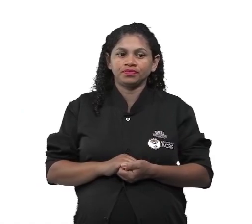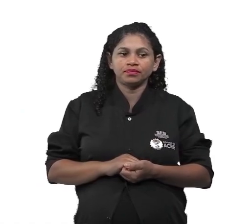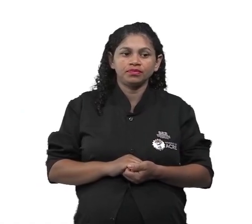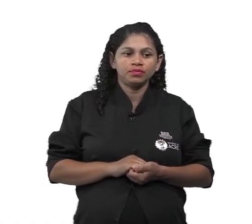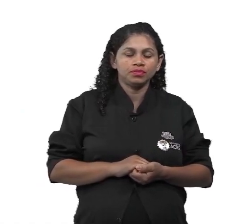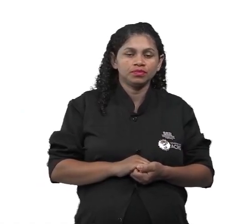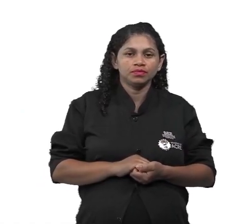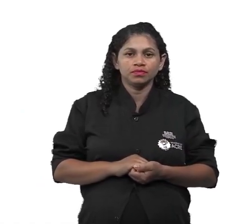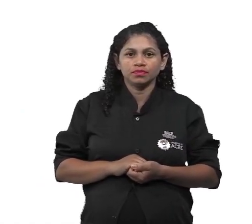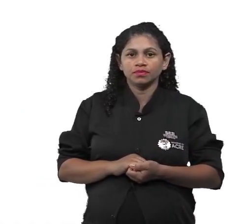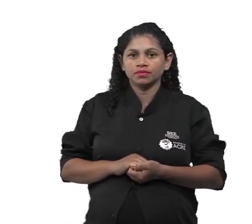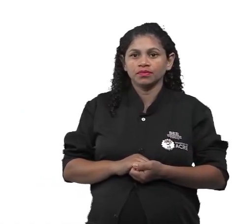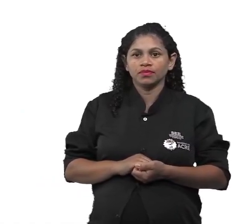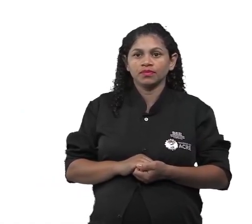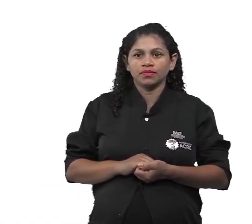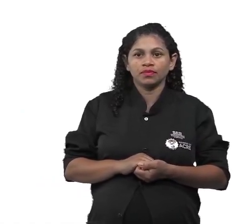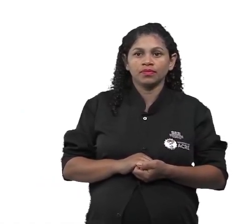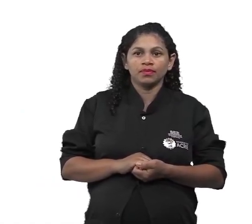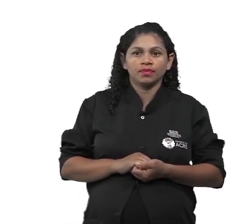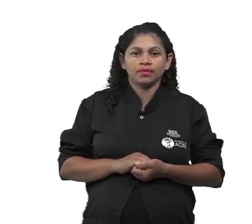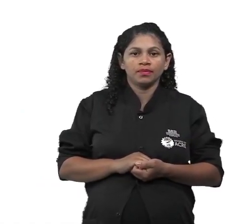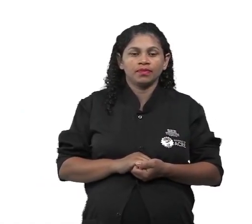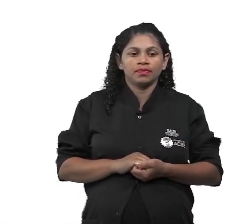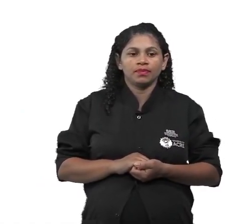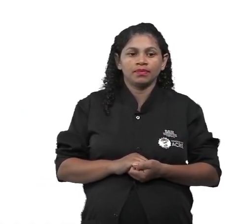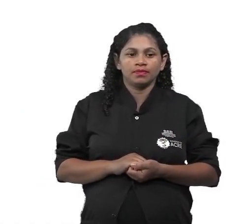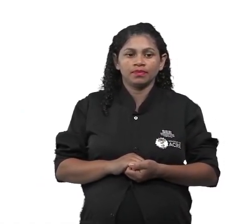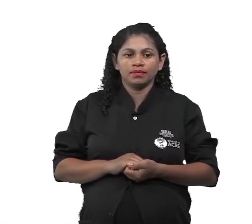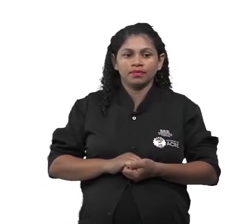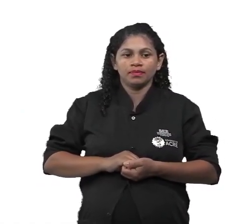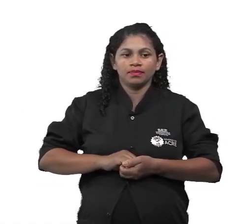você vai ter uma determinada região aqui.